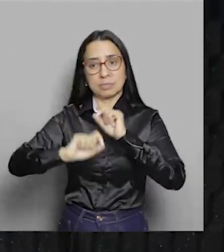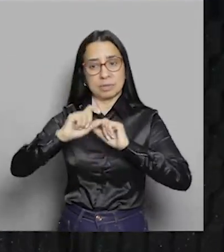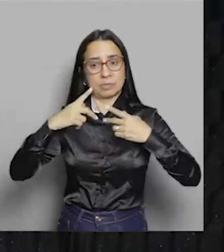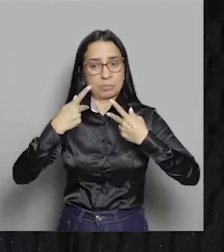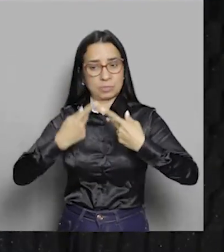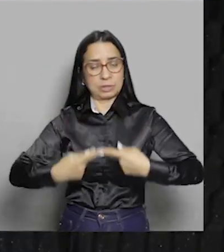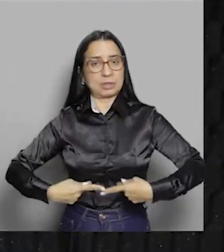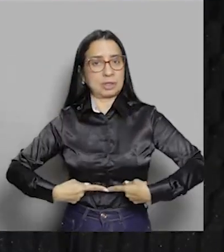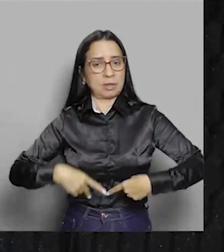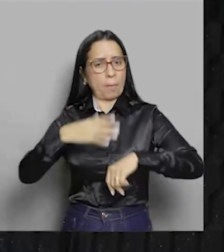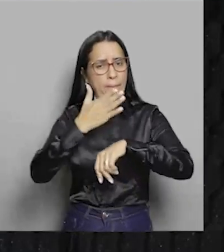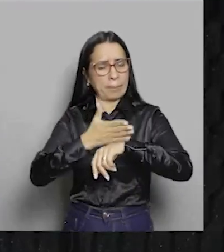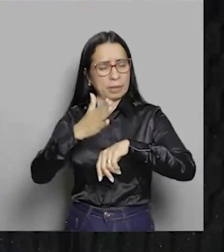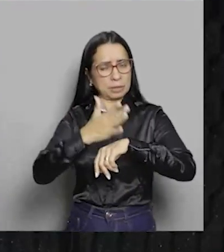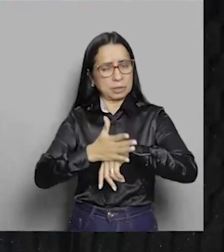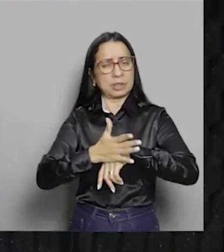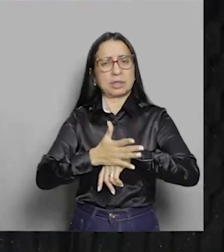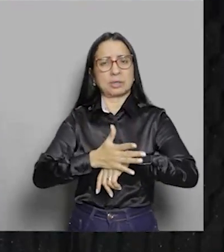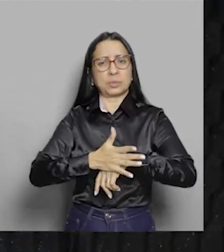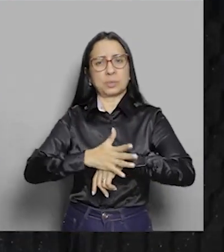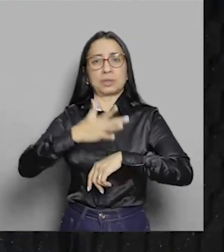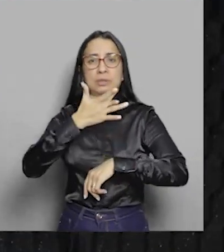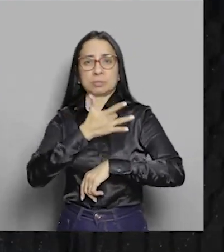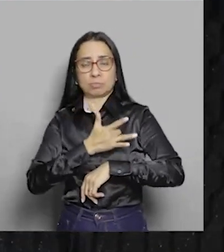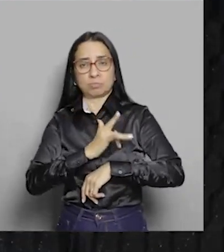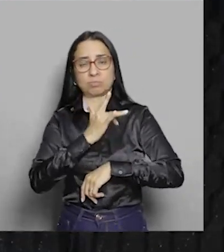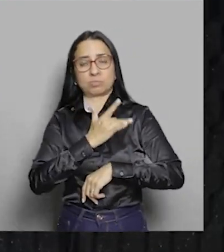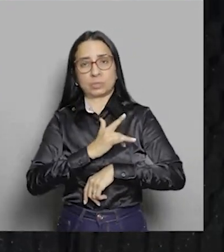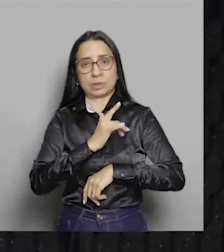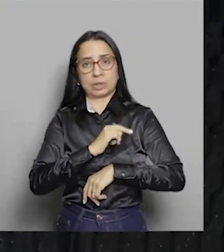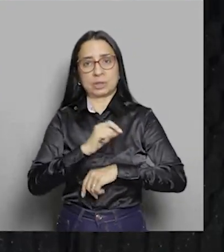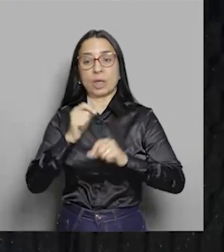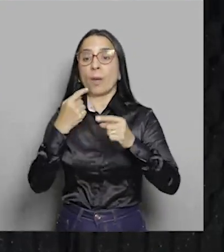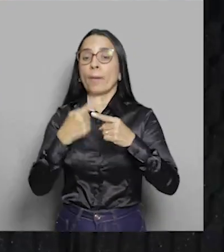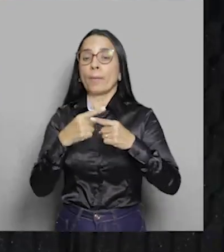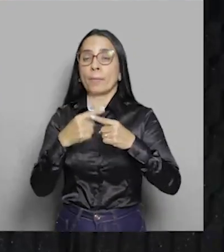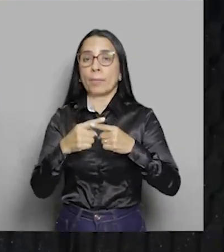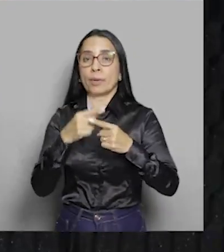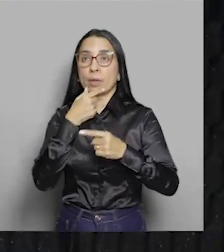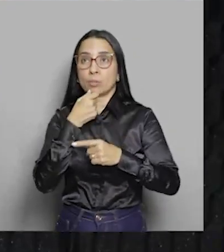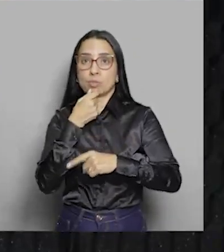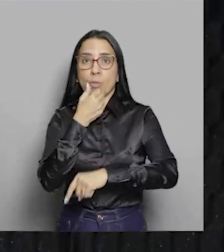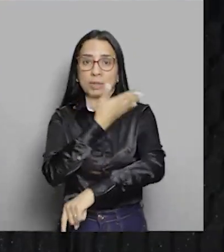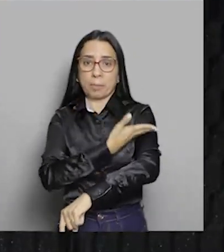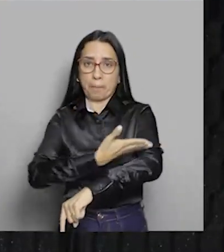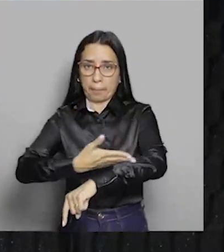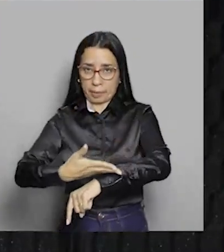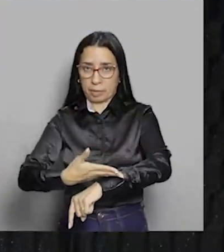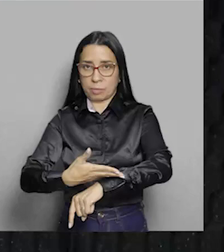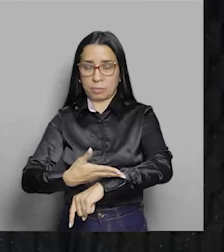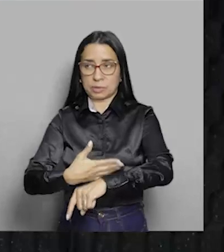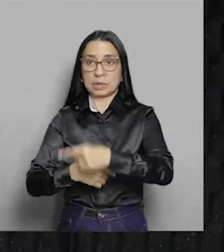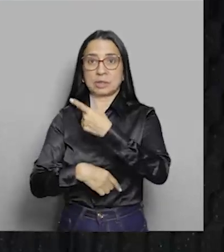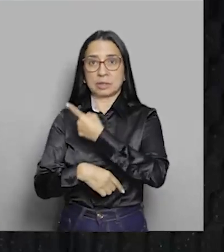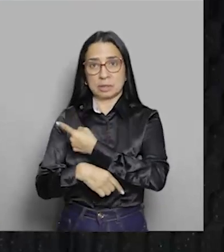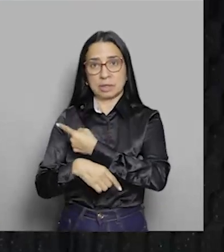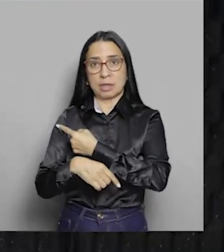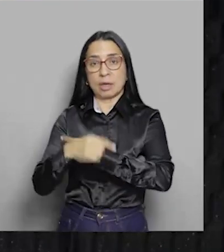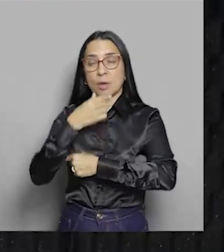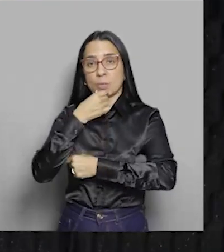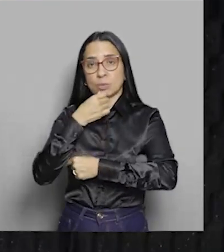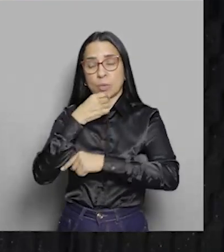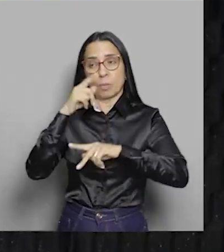humanitarismo. Né? Essa é a justificativa, porque eles eram brancos, civilizados, e os africanos e os